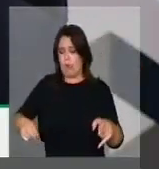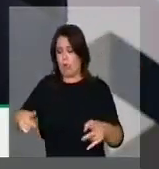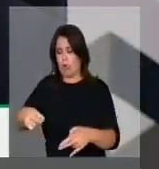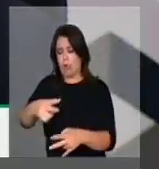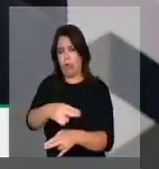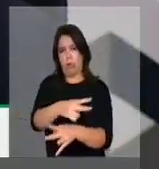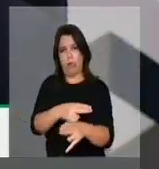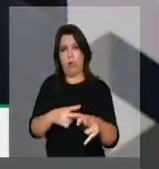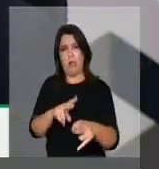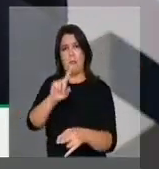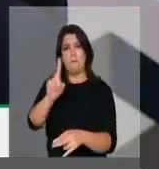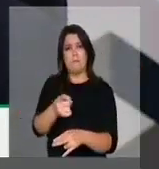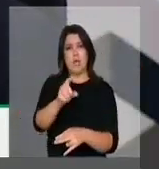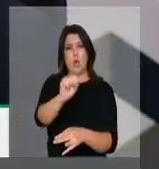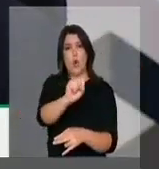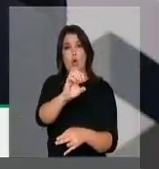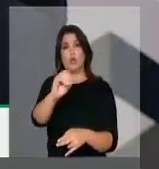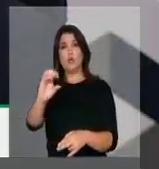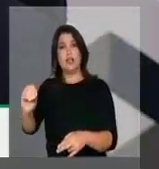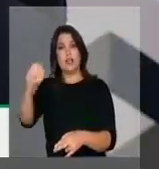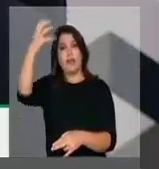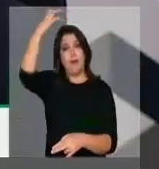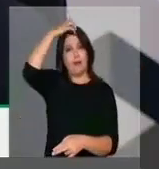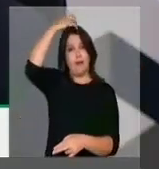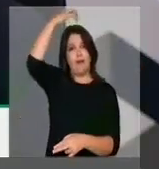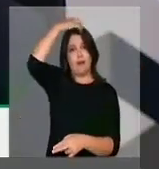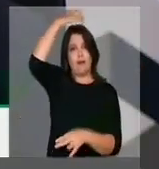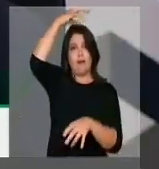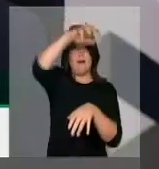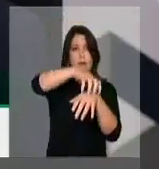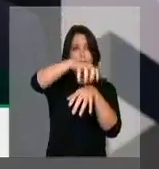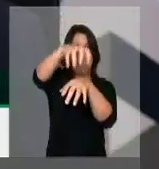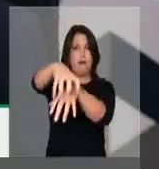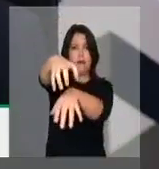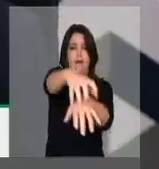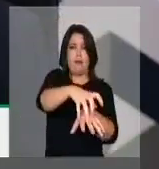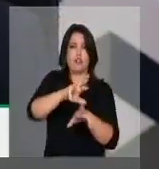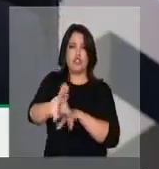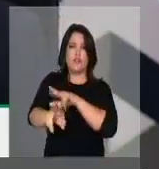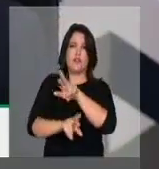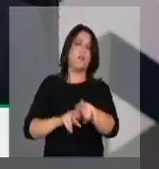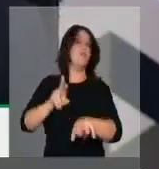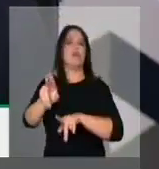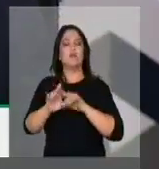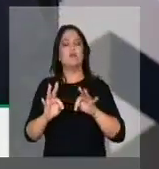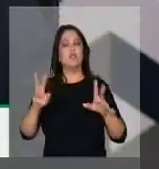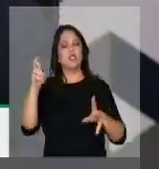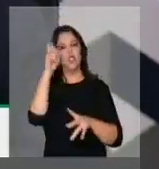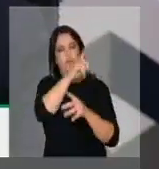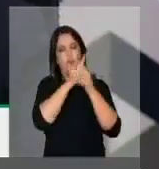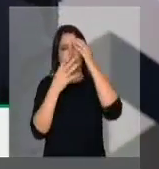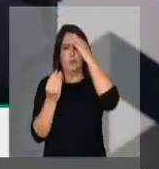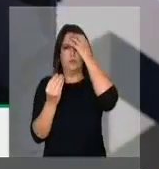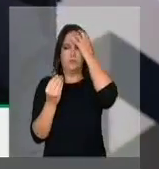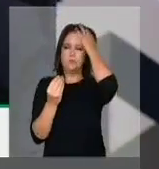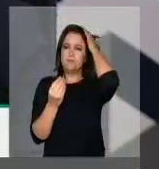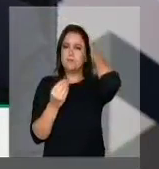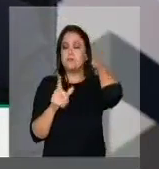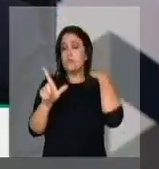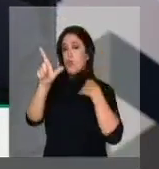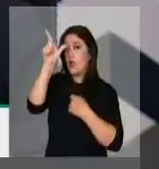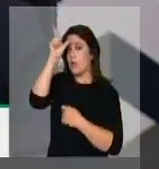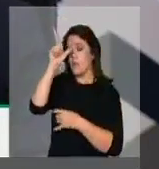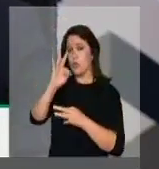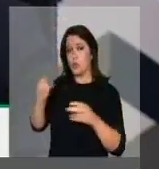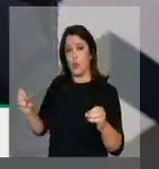de 1876 reinos distintos, uma unificação dificílima e assim por diante. E não a Alemanha em